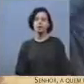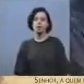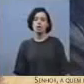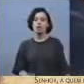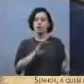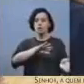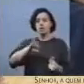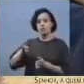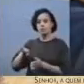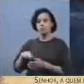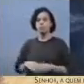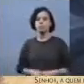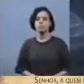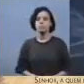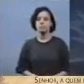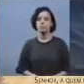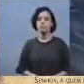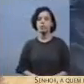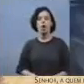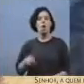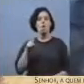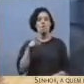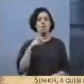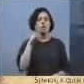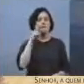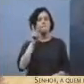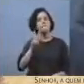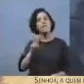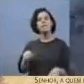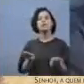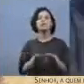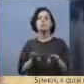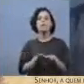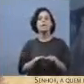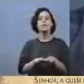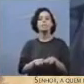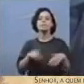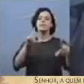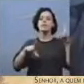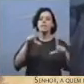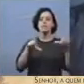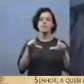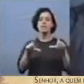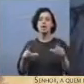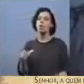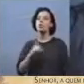Programas inteirinhos, escritos e baseados num roteiro do encardido?